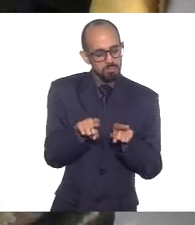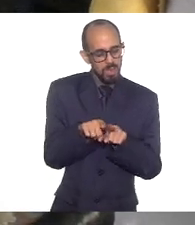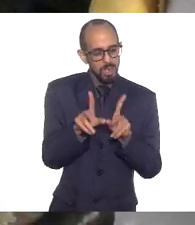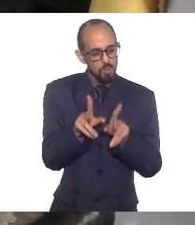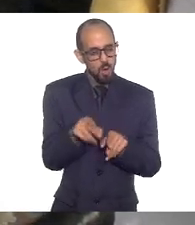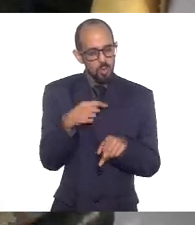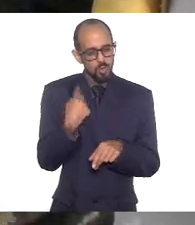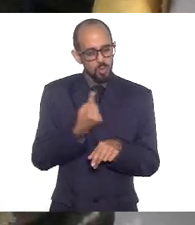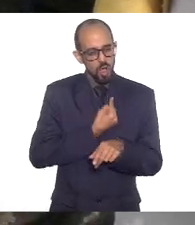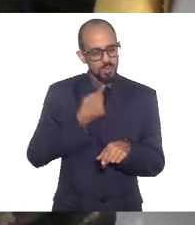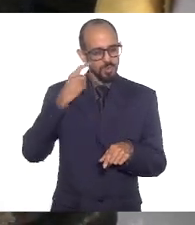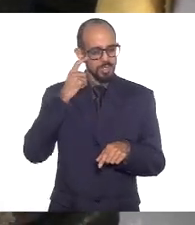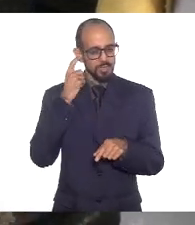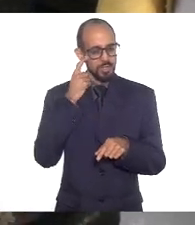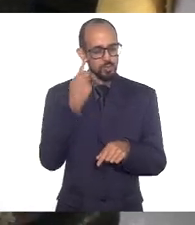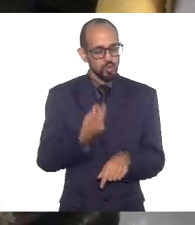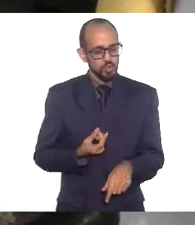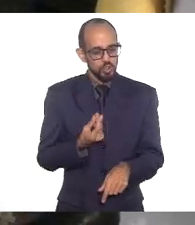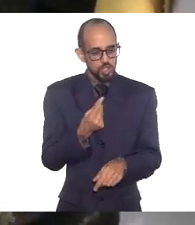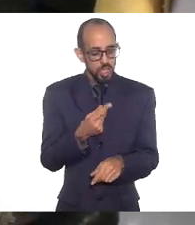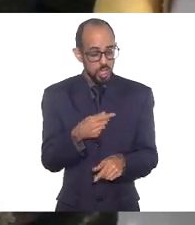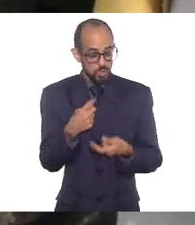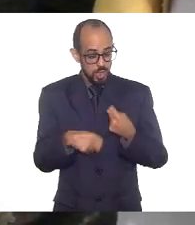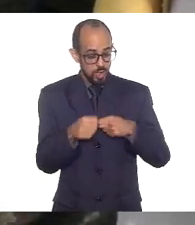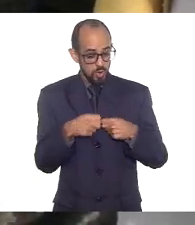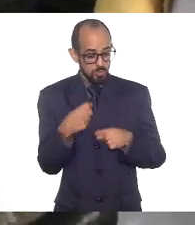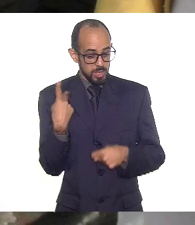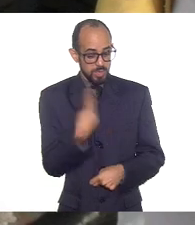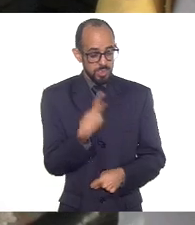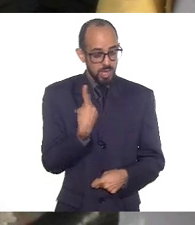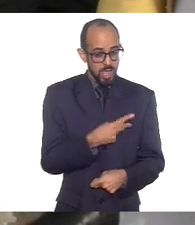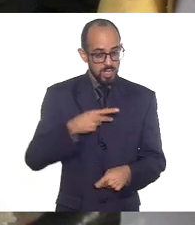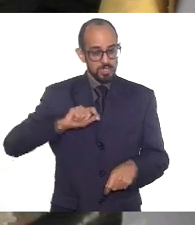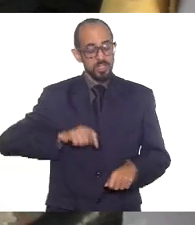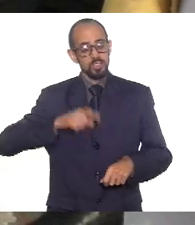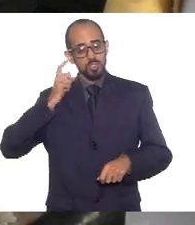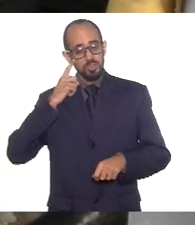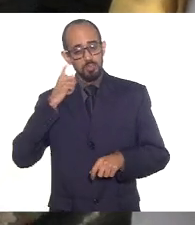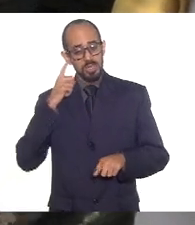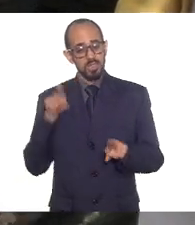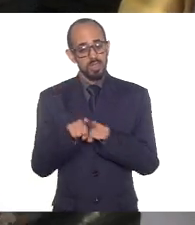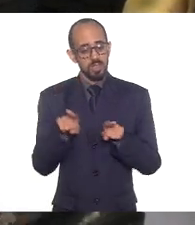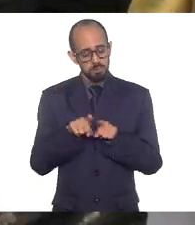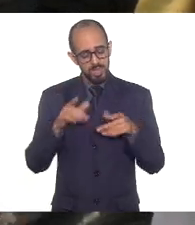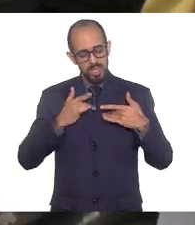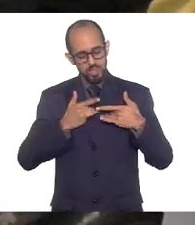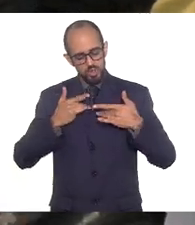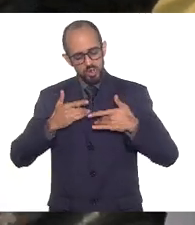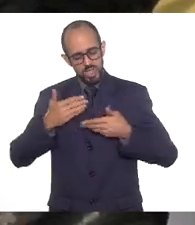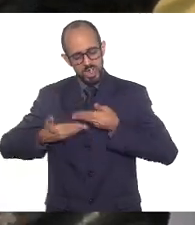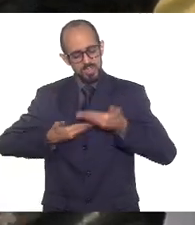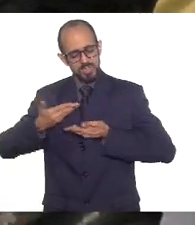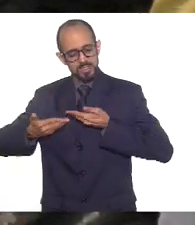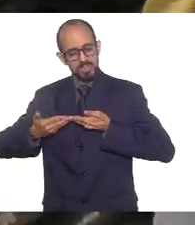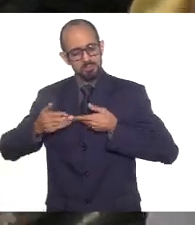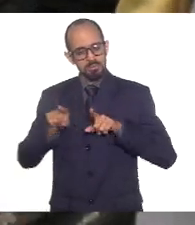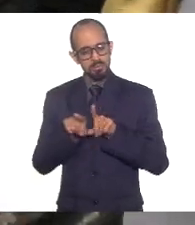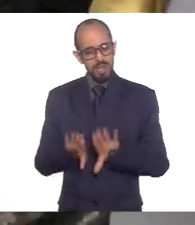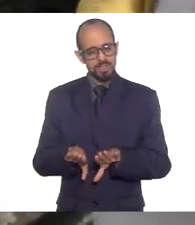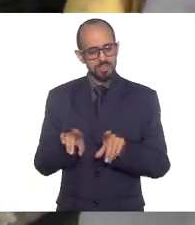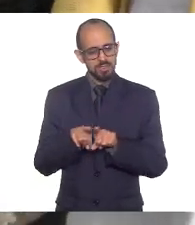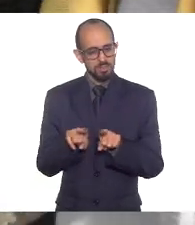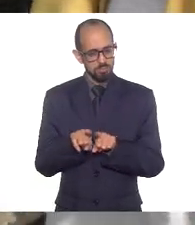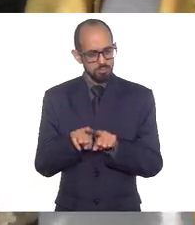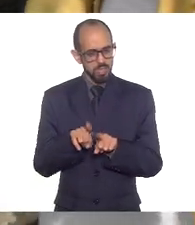pensa o dinheiro economia partir dessas mulheres a gente pensa não só a partir da economia solidária mas a economia de